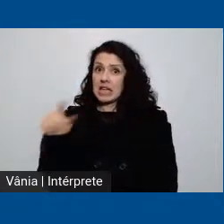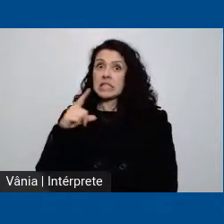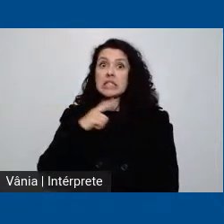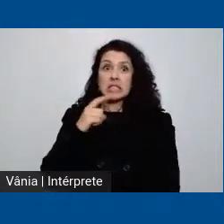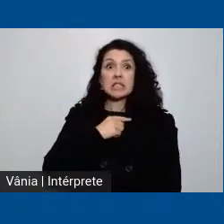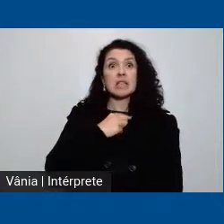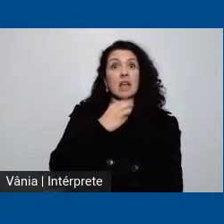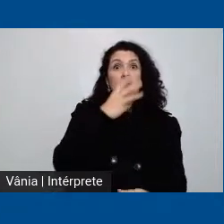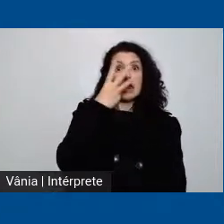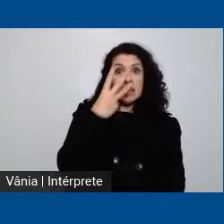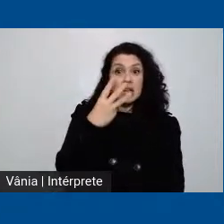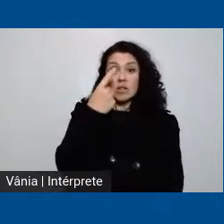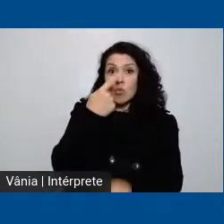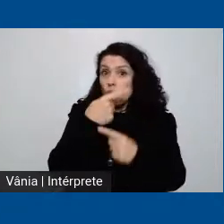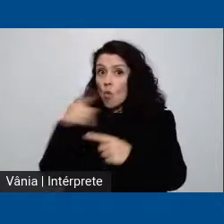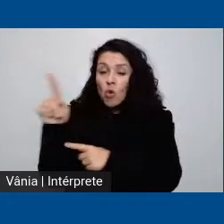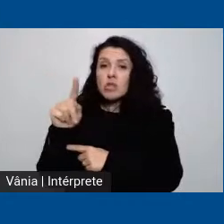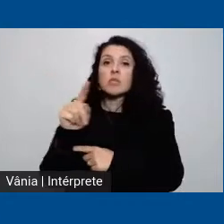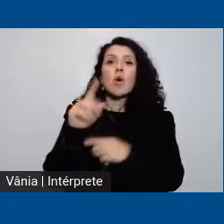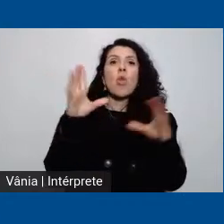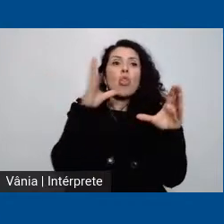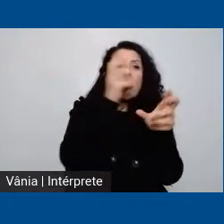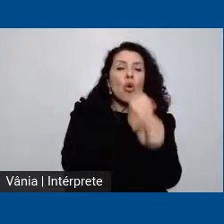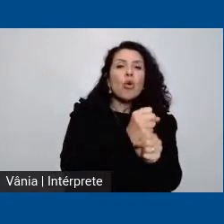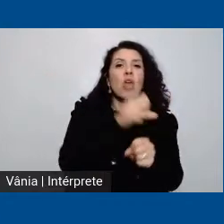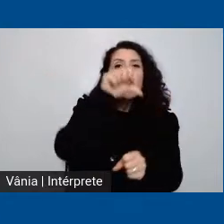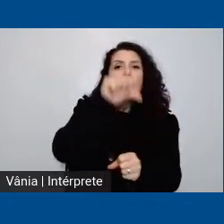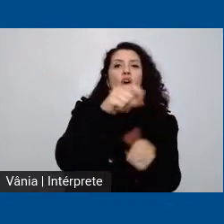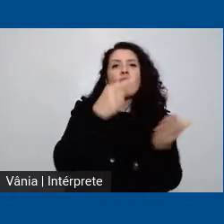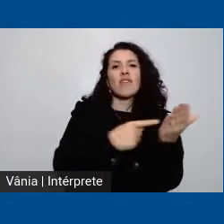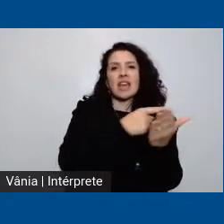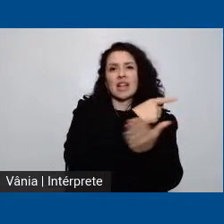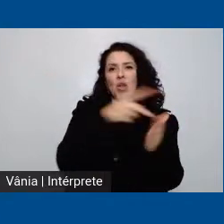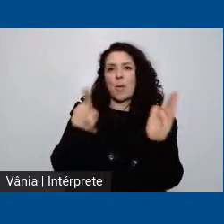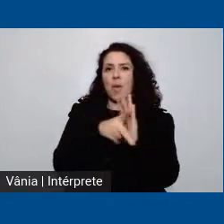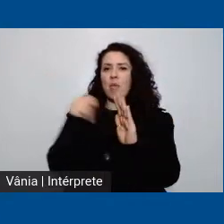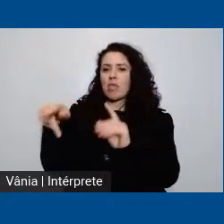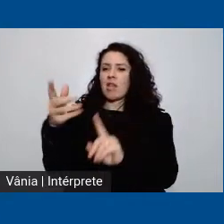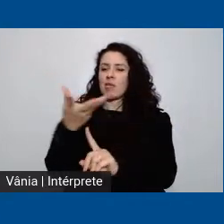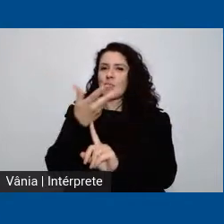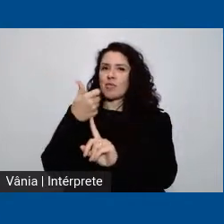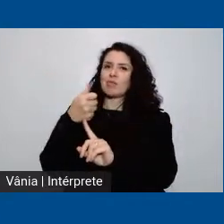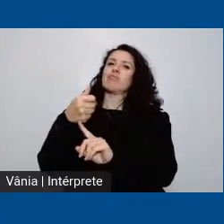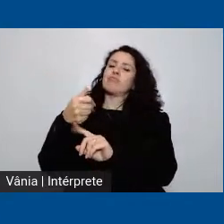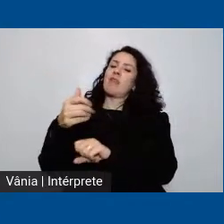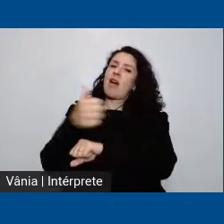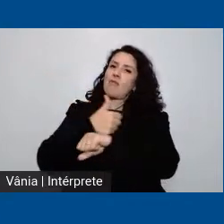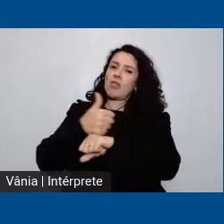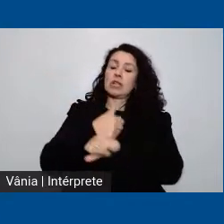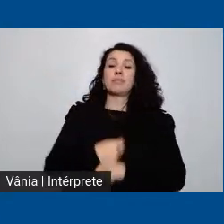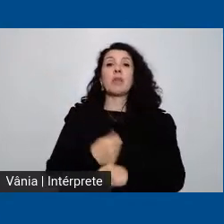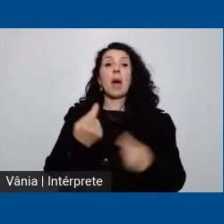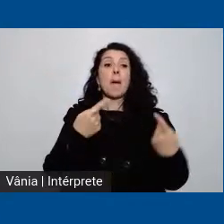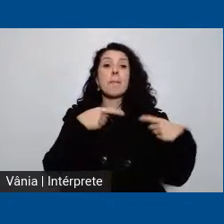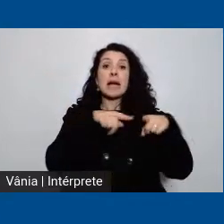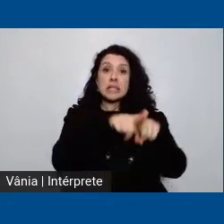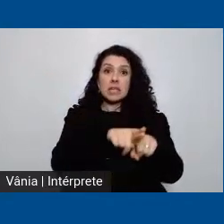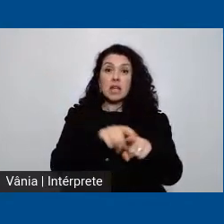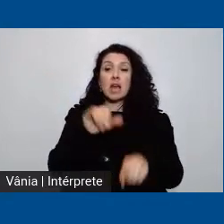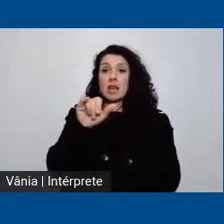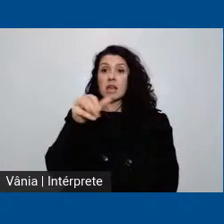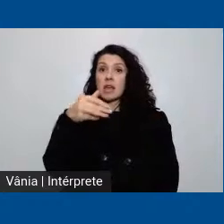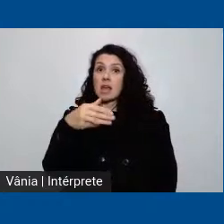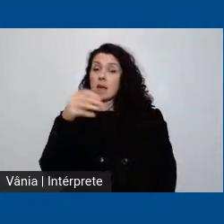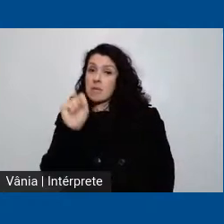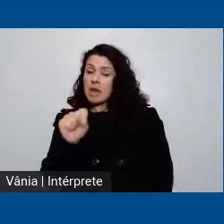do fotógrafo. O projeto é a primeira iniciativa da parceria de cooperação firmada entre o Instituto Moreira Salles e o